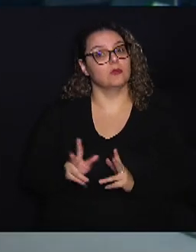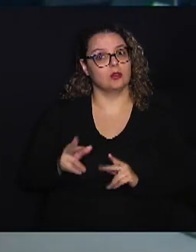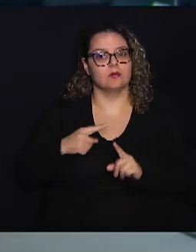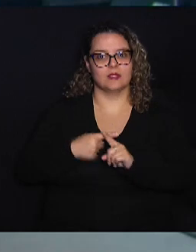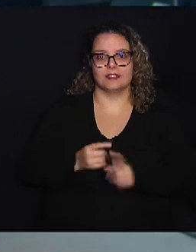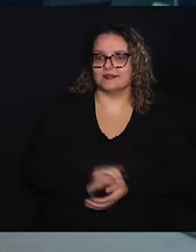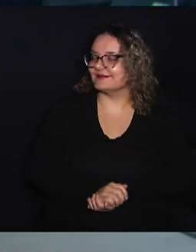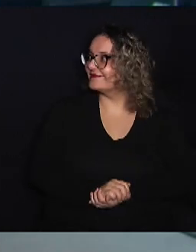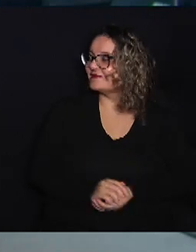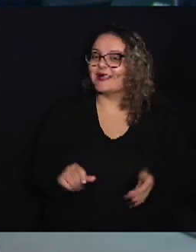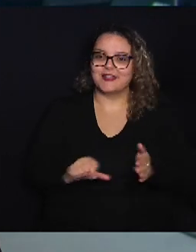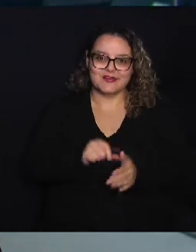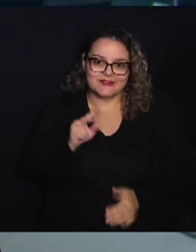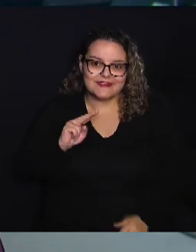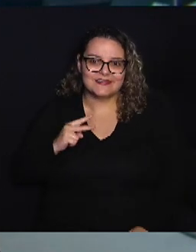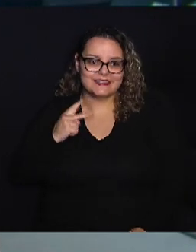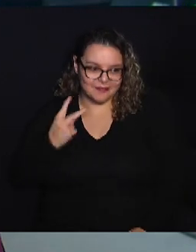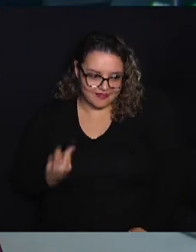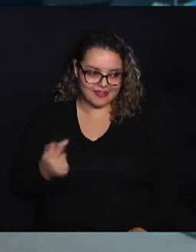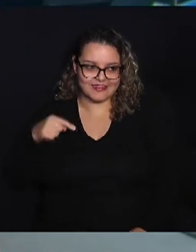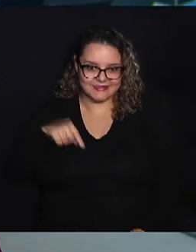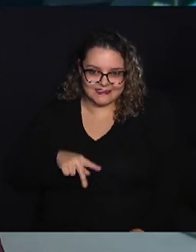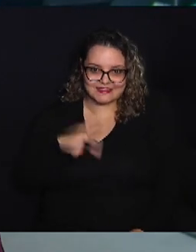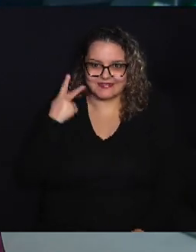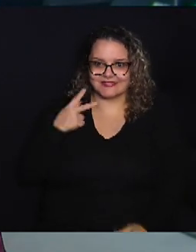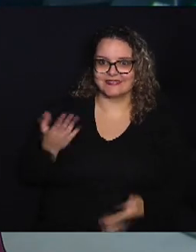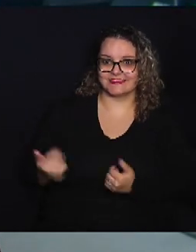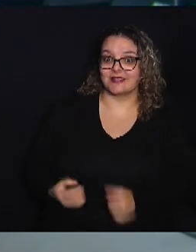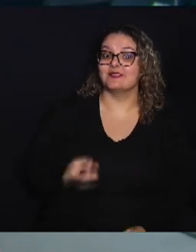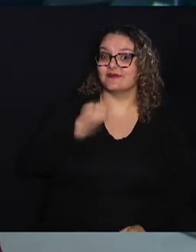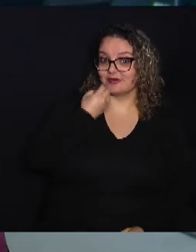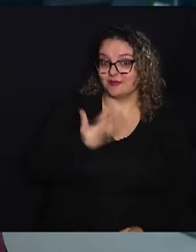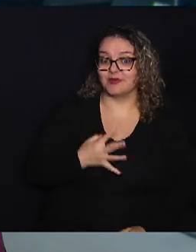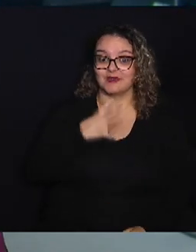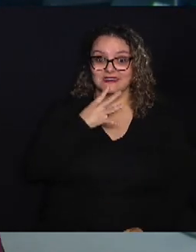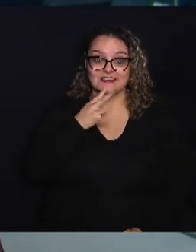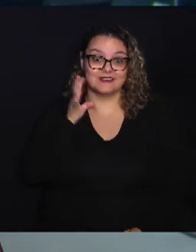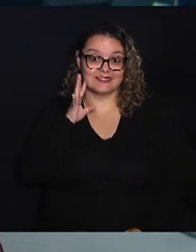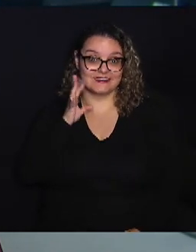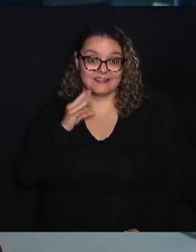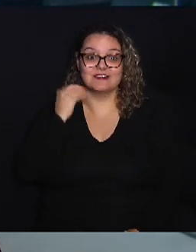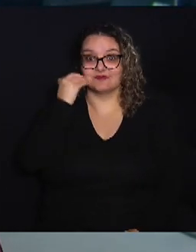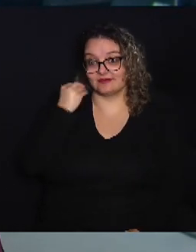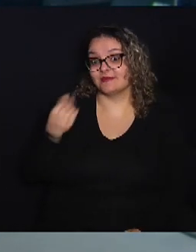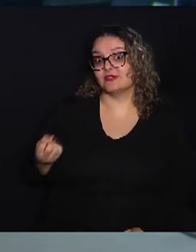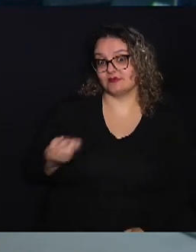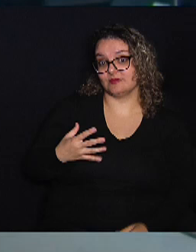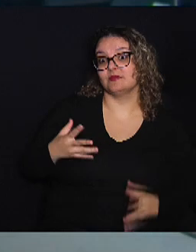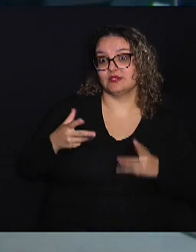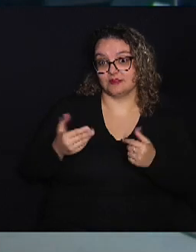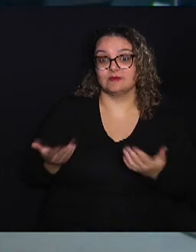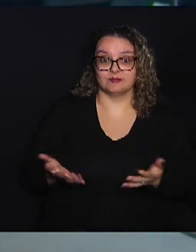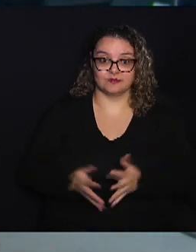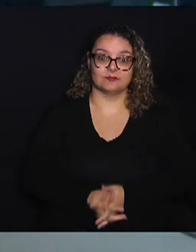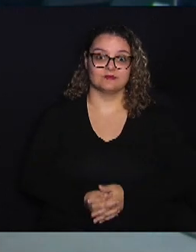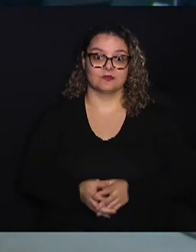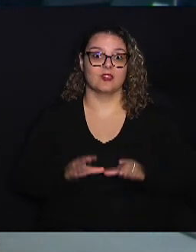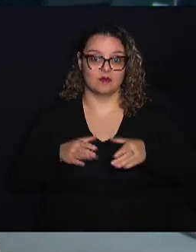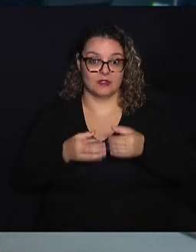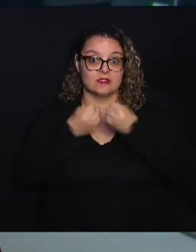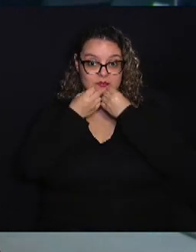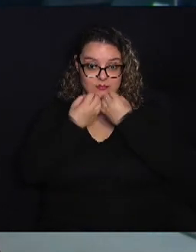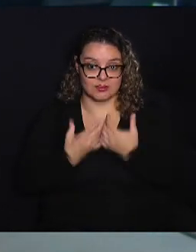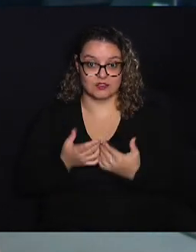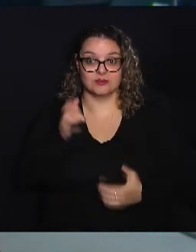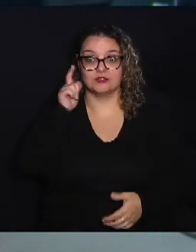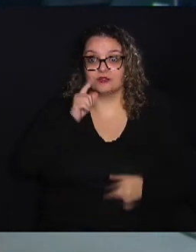Minha primeira vez aqui como Parlamento Jovem e foi muito bom conhecer, muito legal e é uma experiência nova para todos, né? É uma turma muito boa que a gente